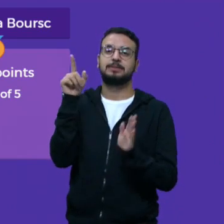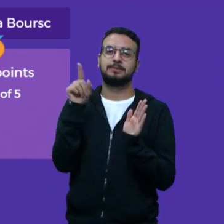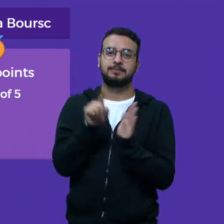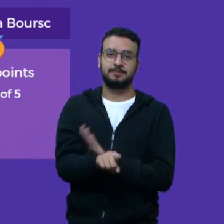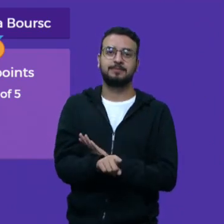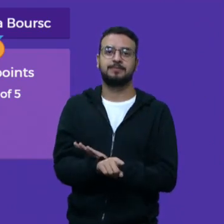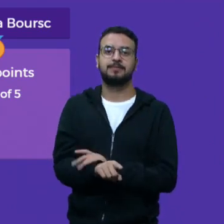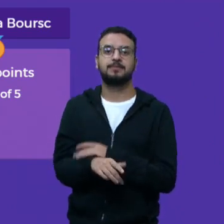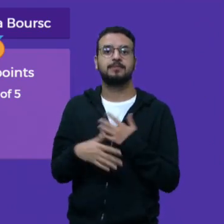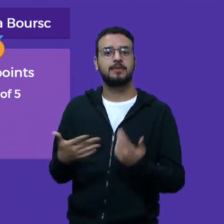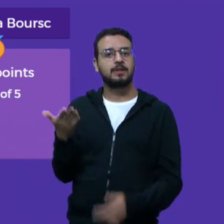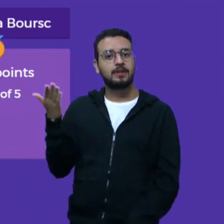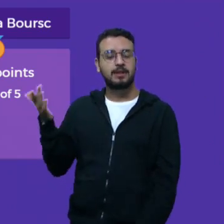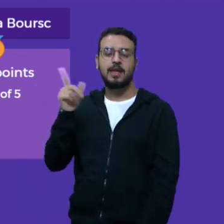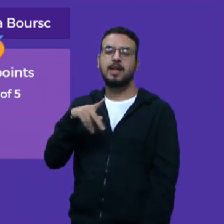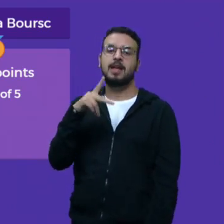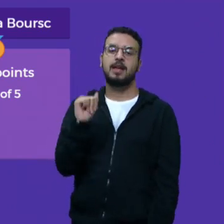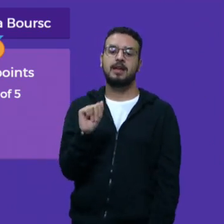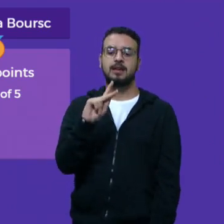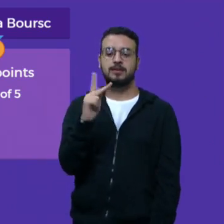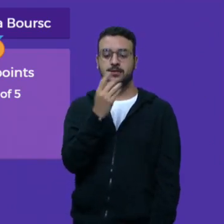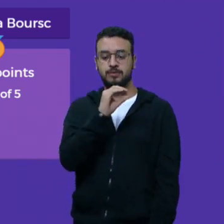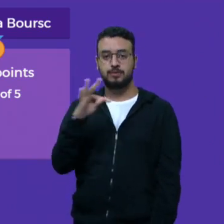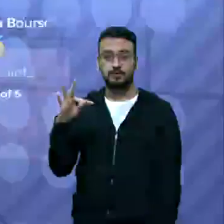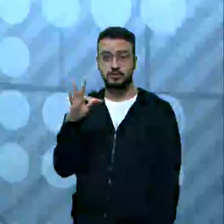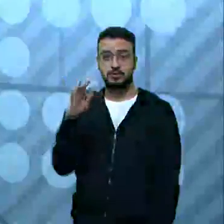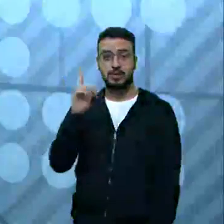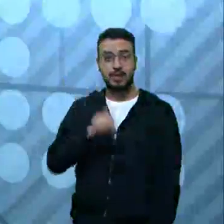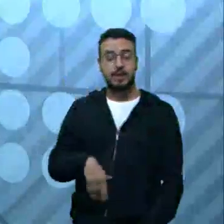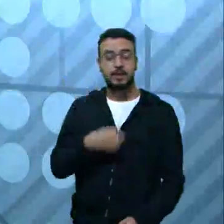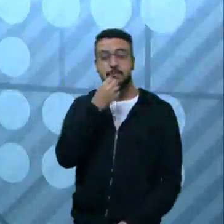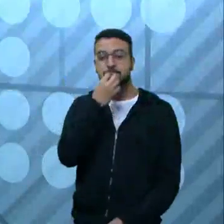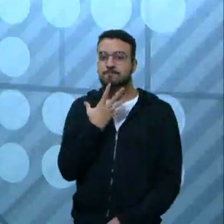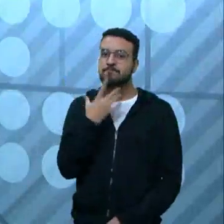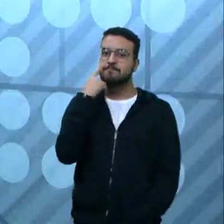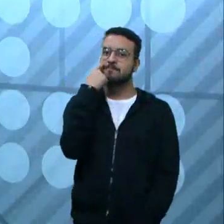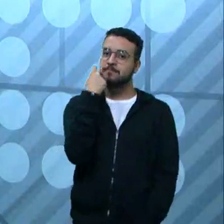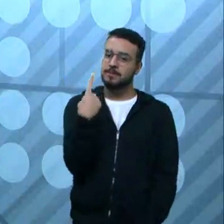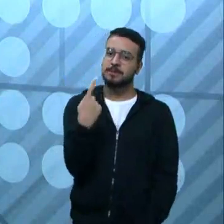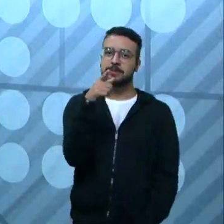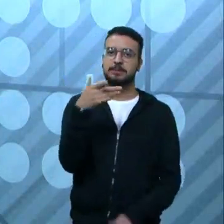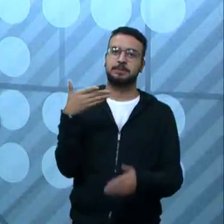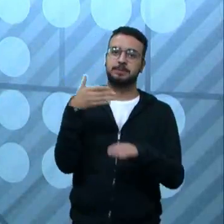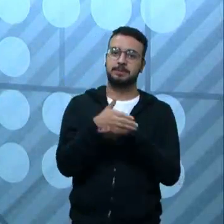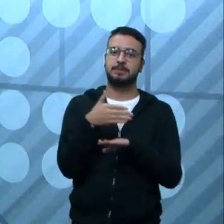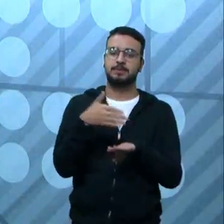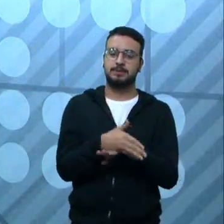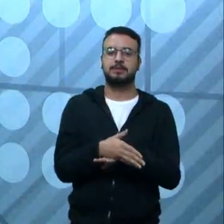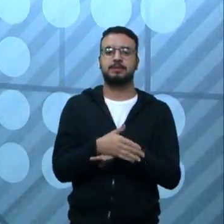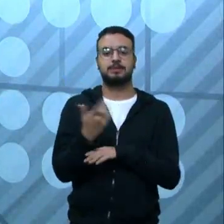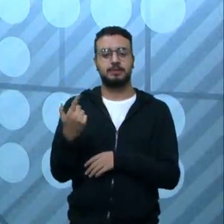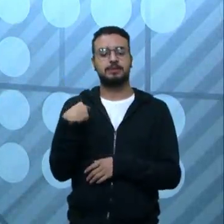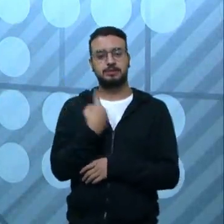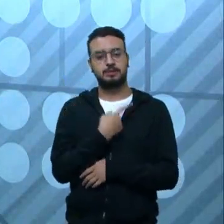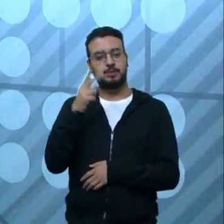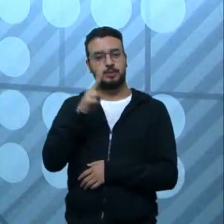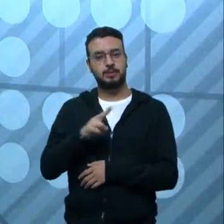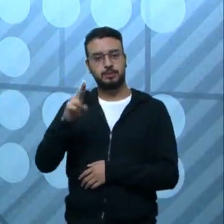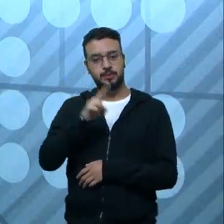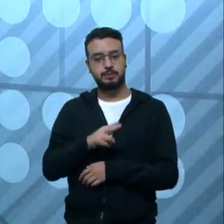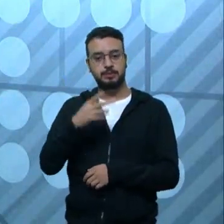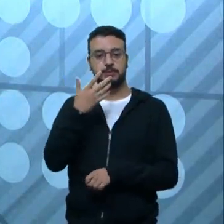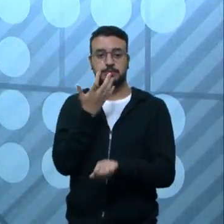5. Esse, então, é o Kahoot, é uma ferramenta muito interessante para você participar e foi o Kahoot que a gente teve na nossa disciplina